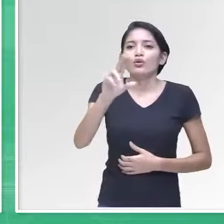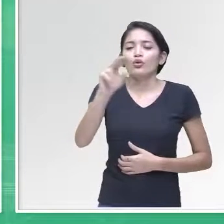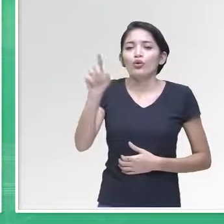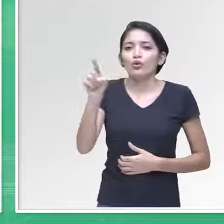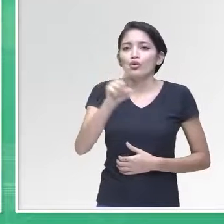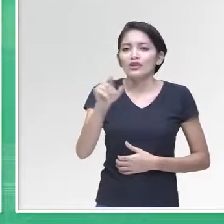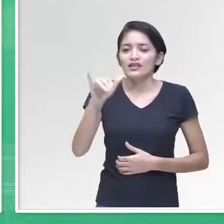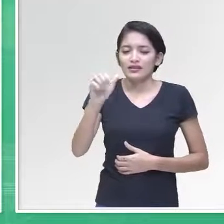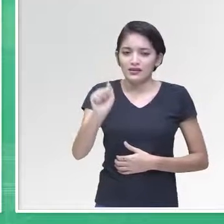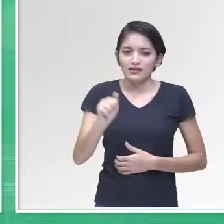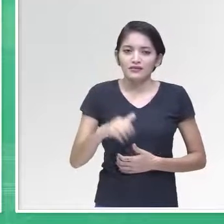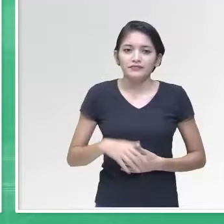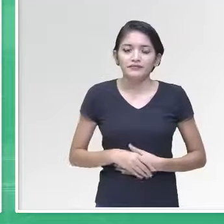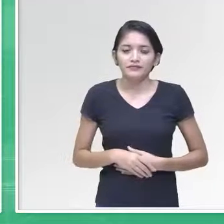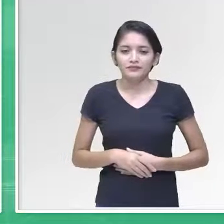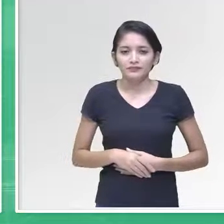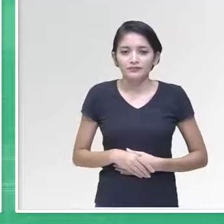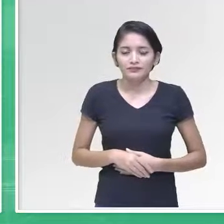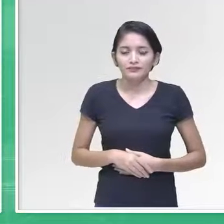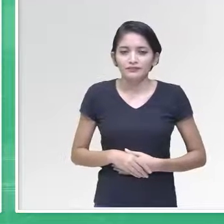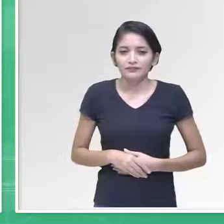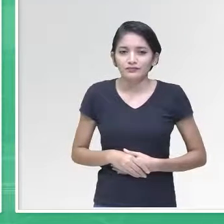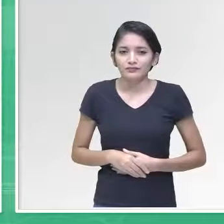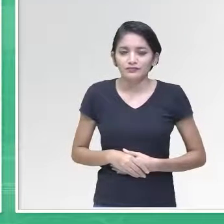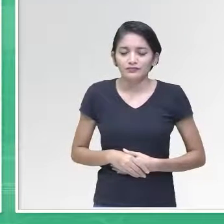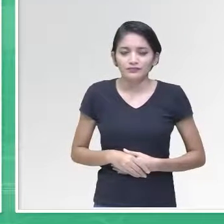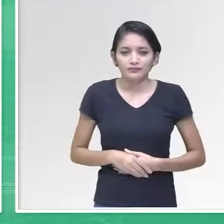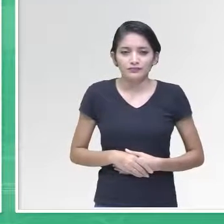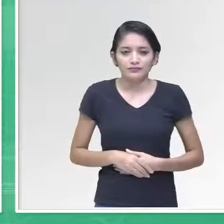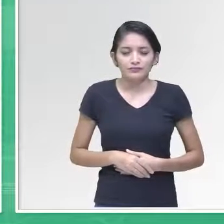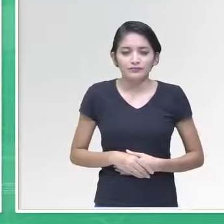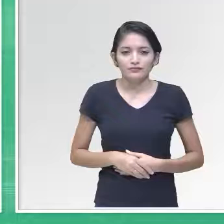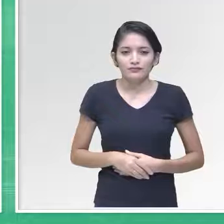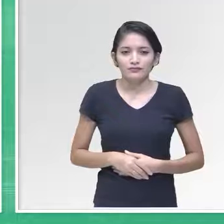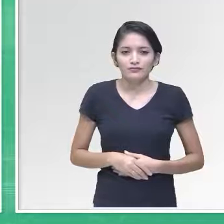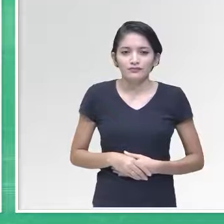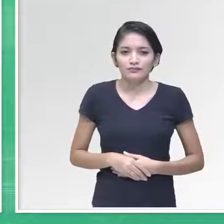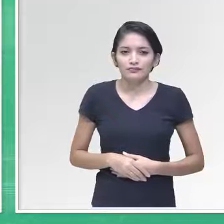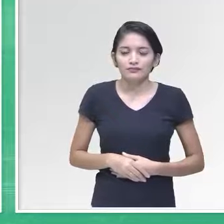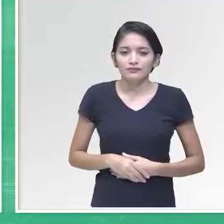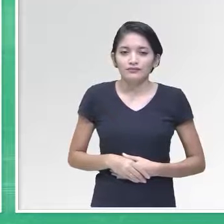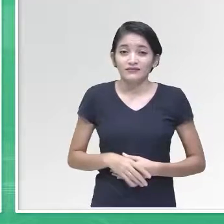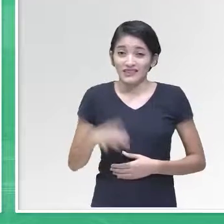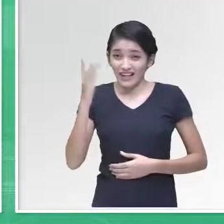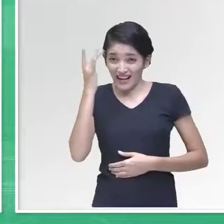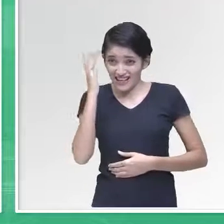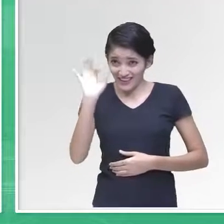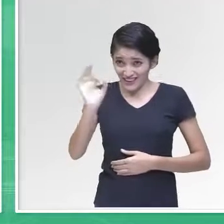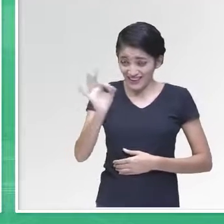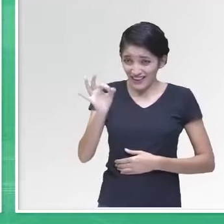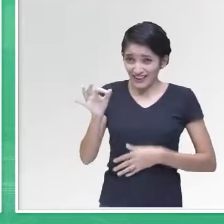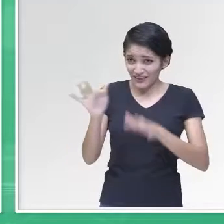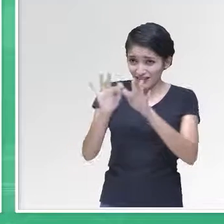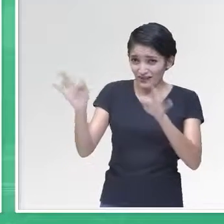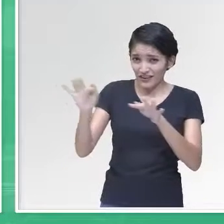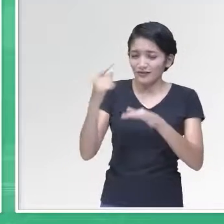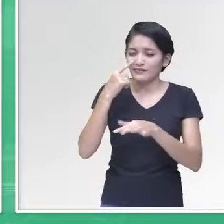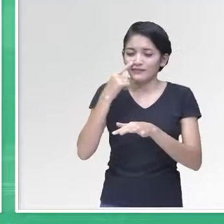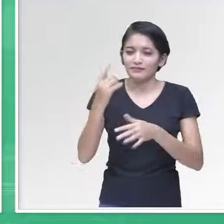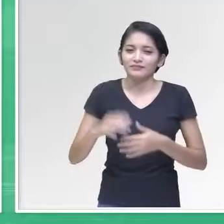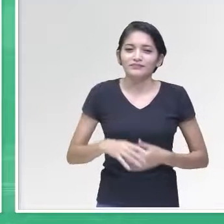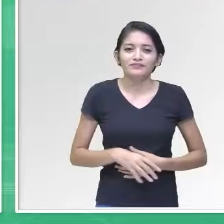champagne was originally supposed to be wine. E aí, Luzia, será que tá certo, hein? Vamos já ver aqui,